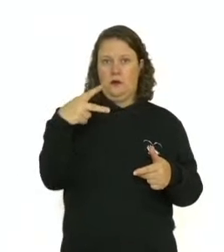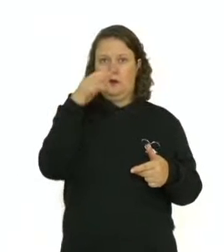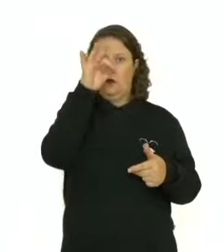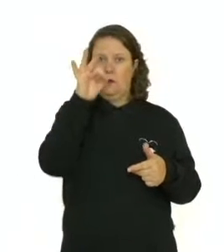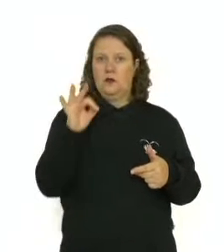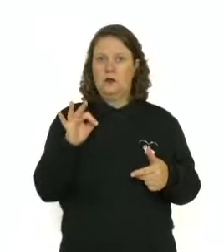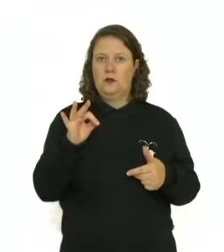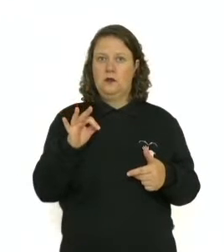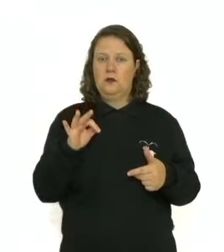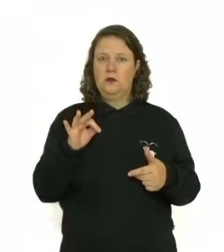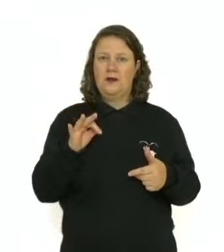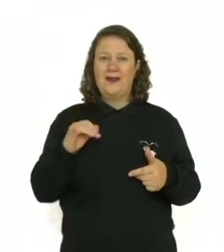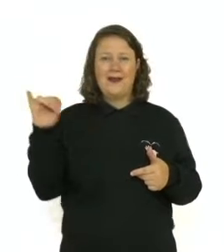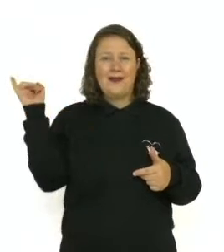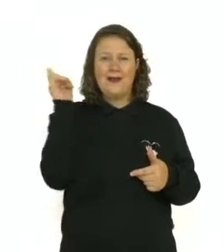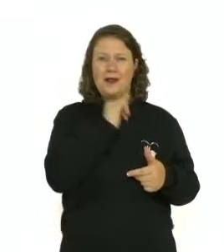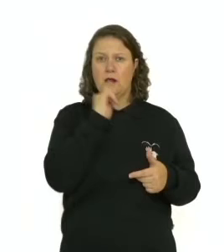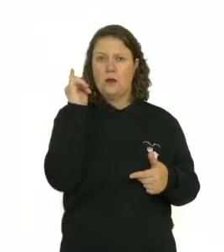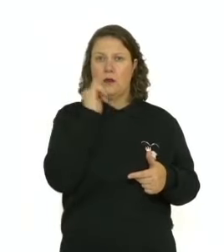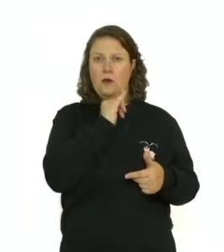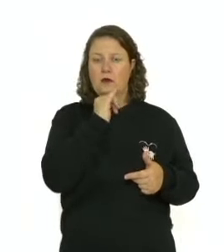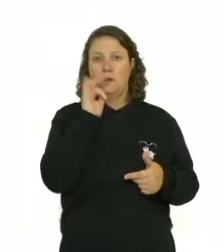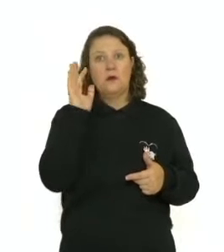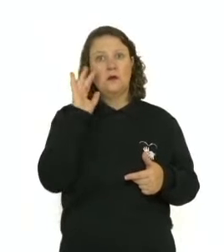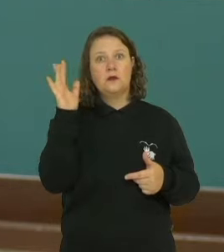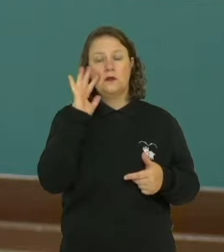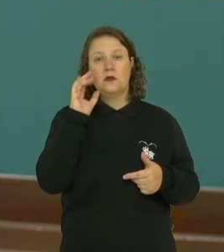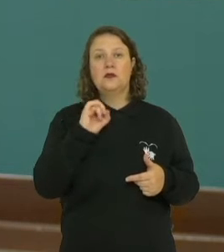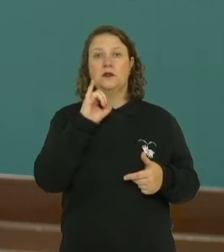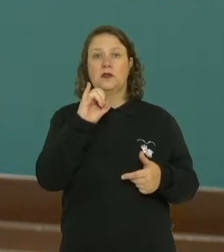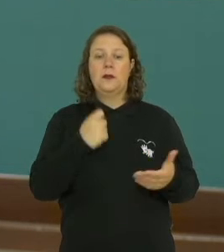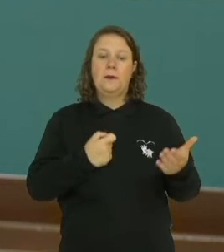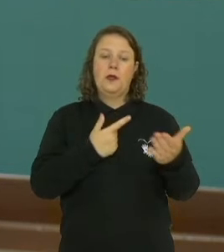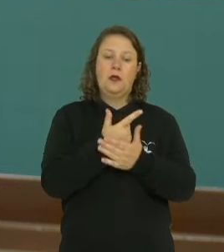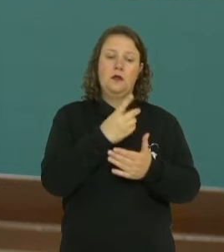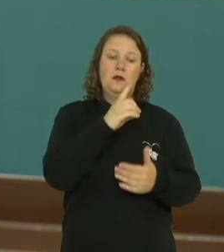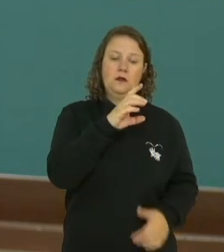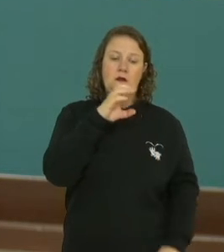está pagando é de imposto? Então imagina, se você pagar R$100,